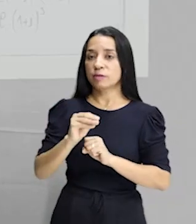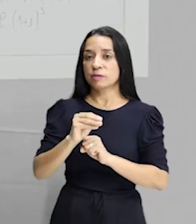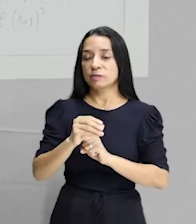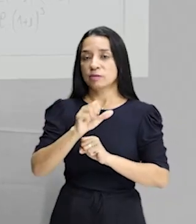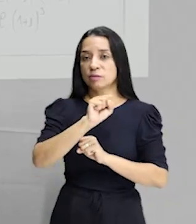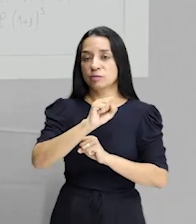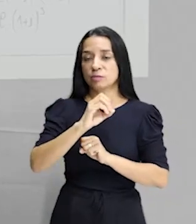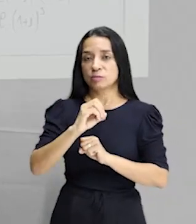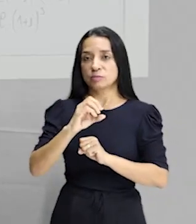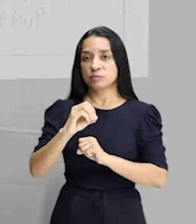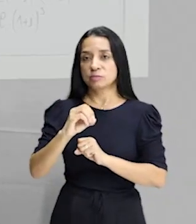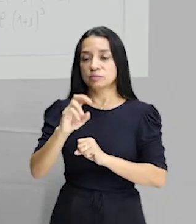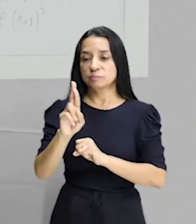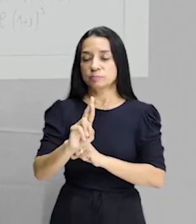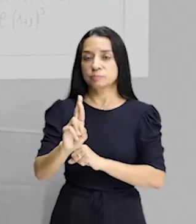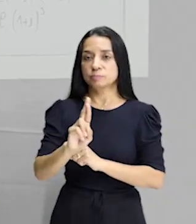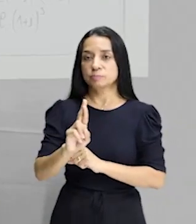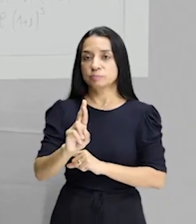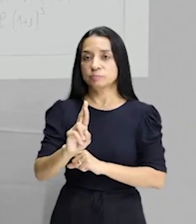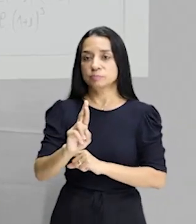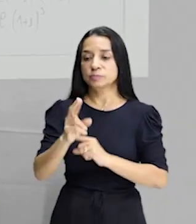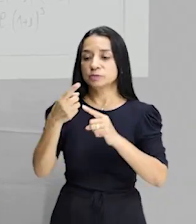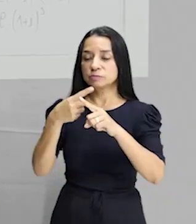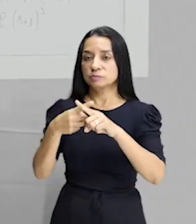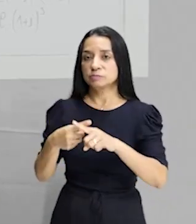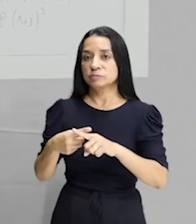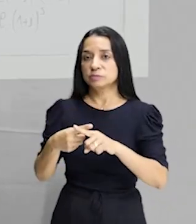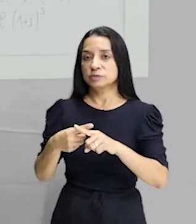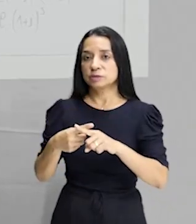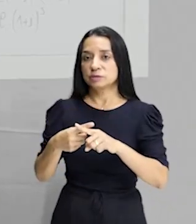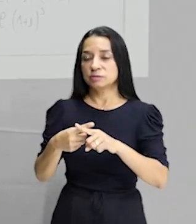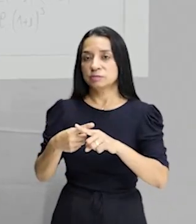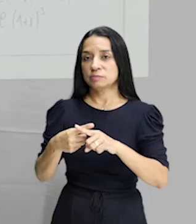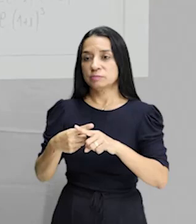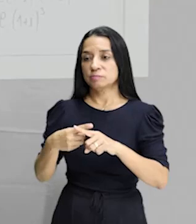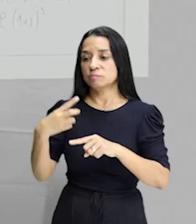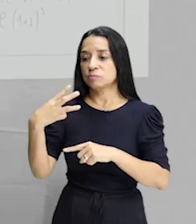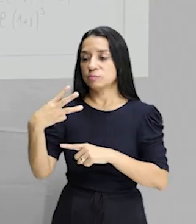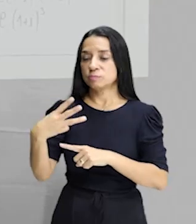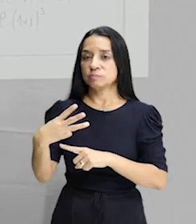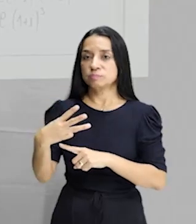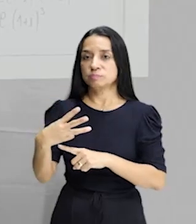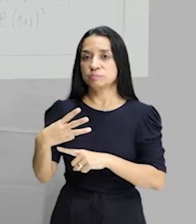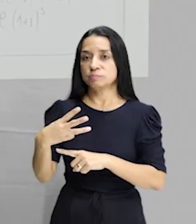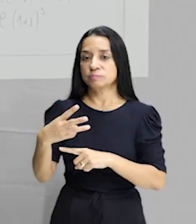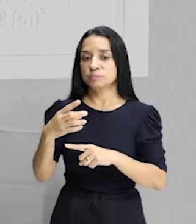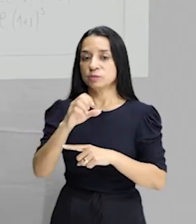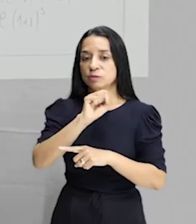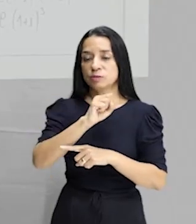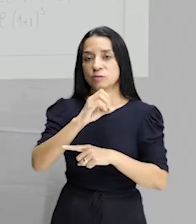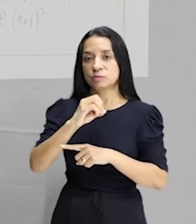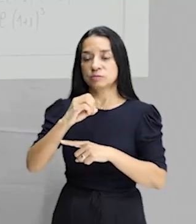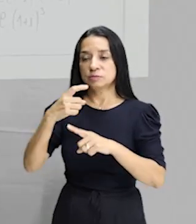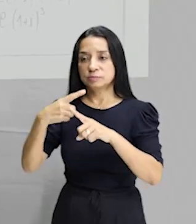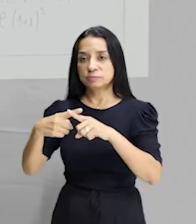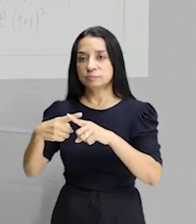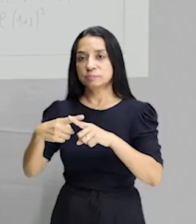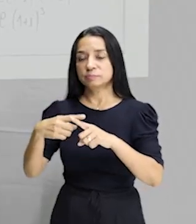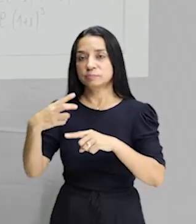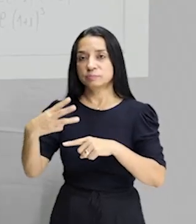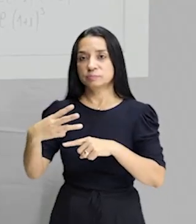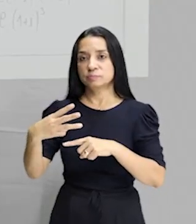ó reais e multiplicar esse valor por três E aí você vai ter um total